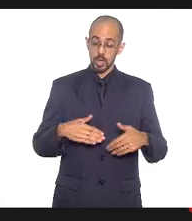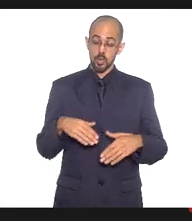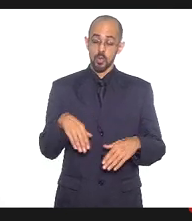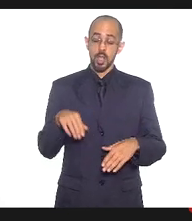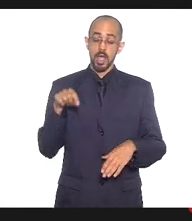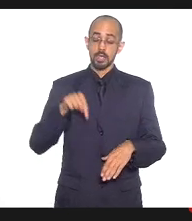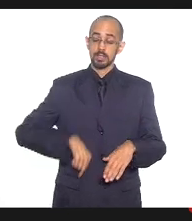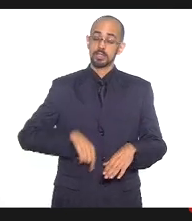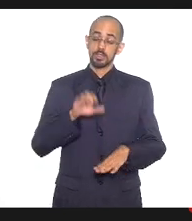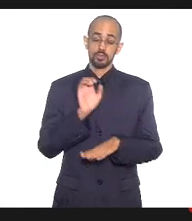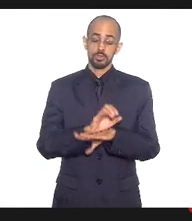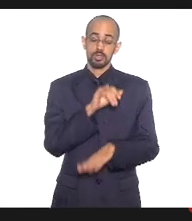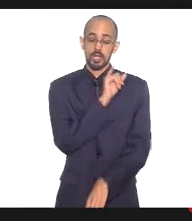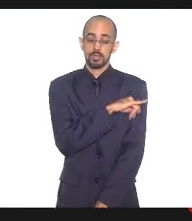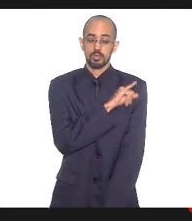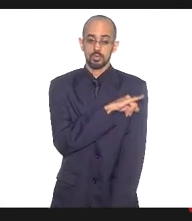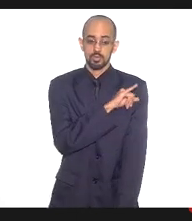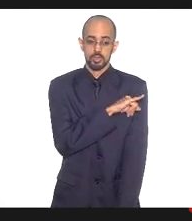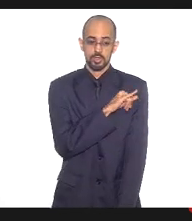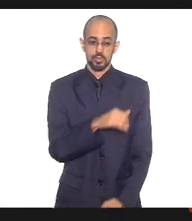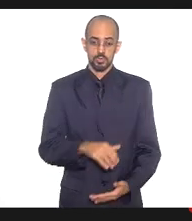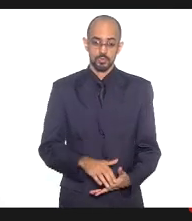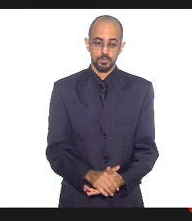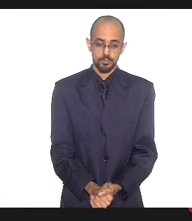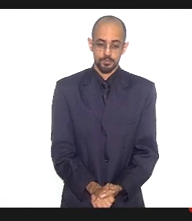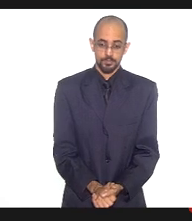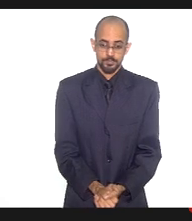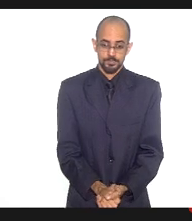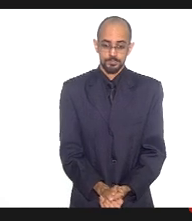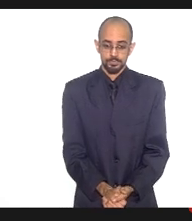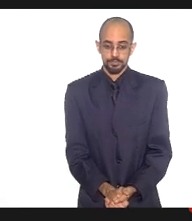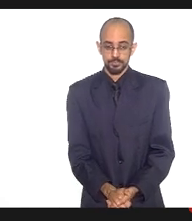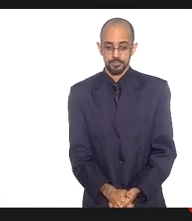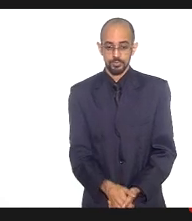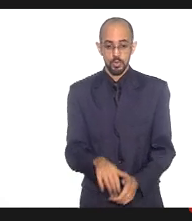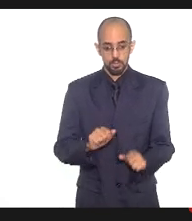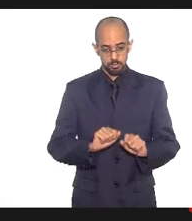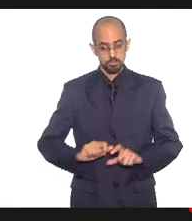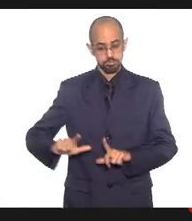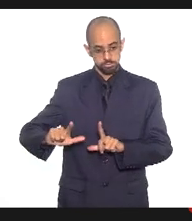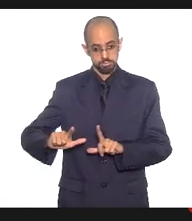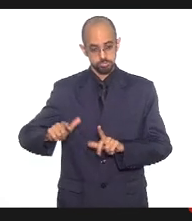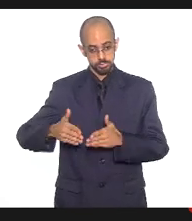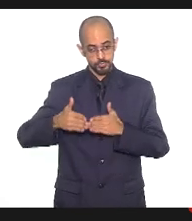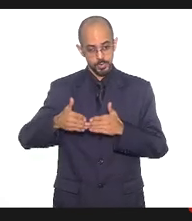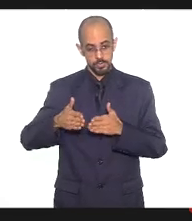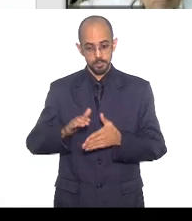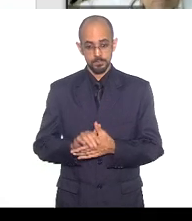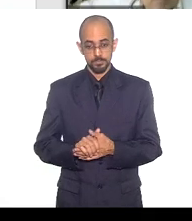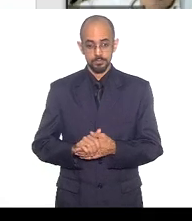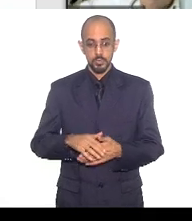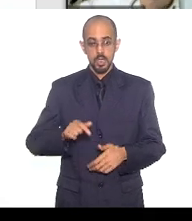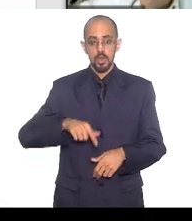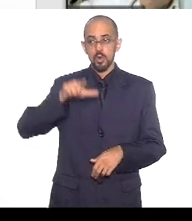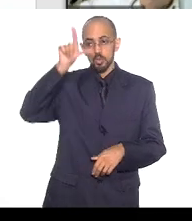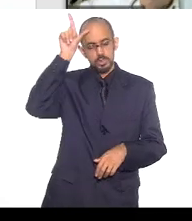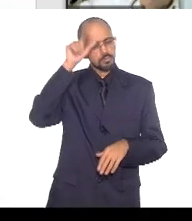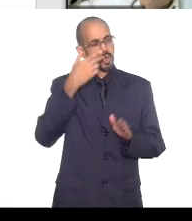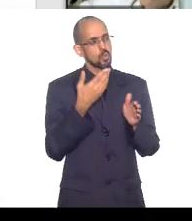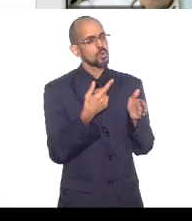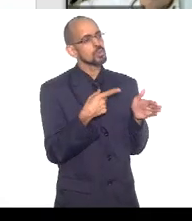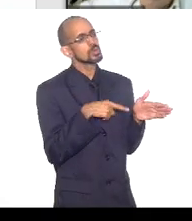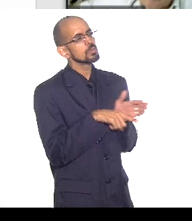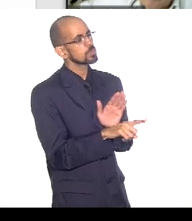Janeiro, também no estado do Rio de Janeiro. Tá bom? O próximo slide, por favor. O